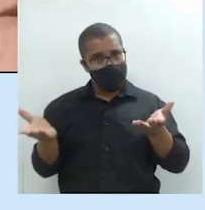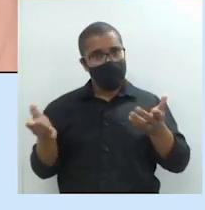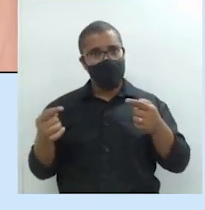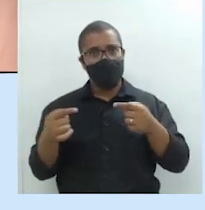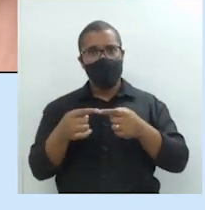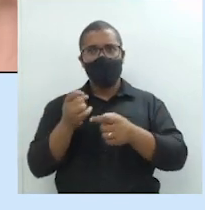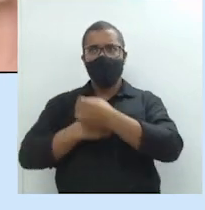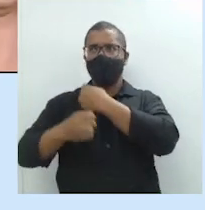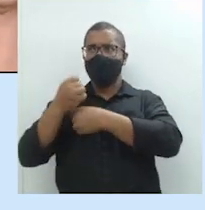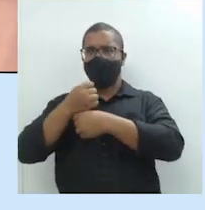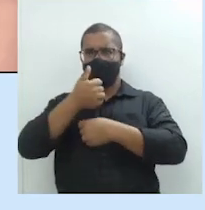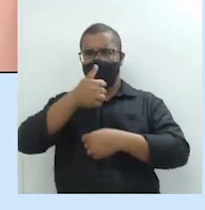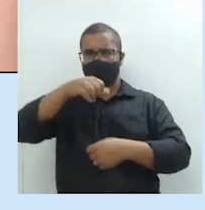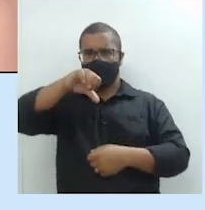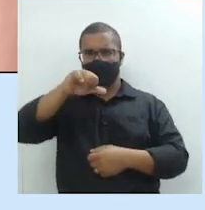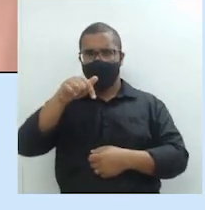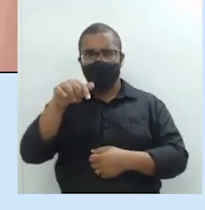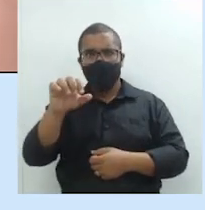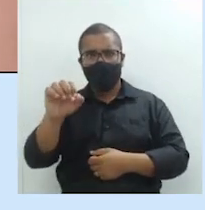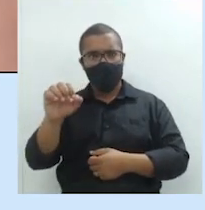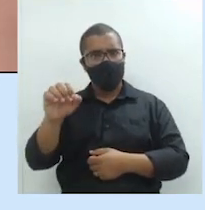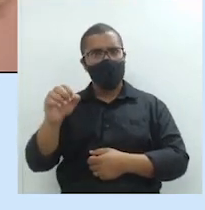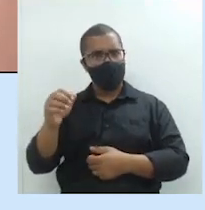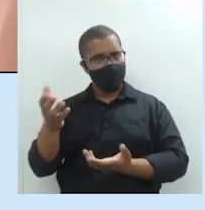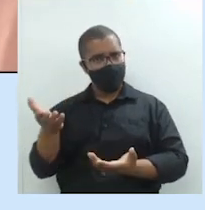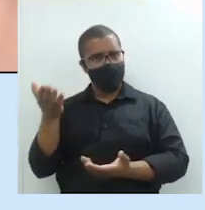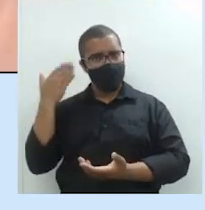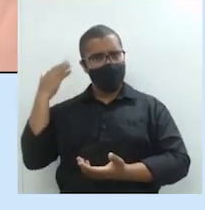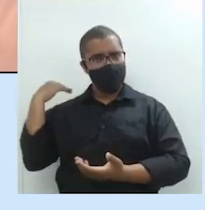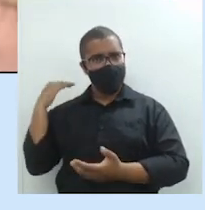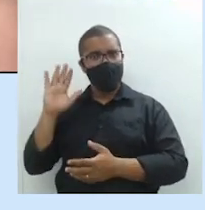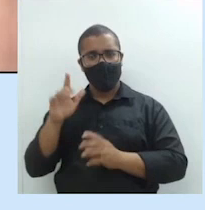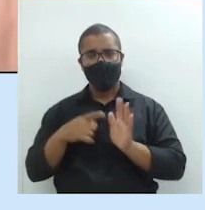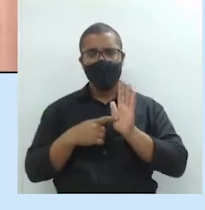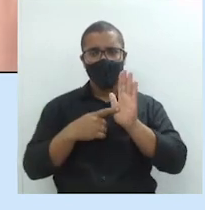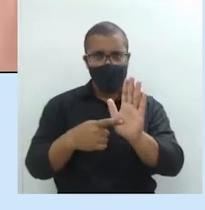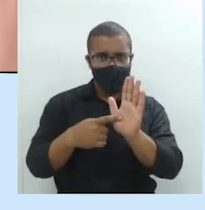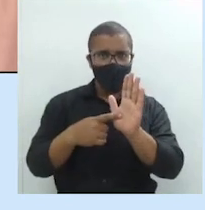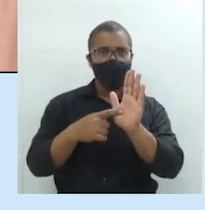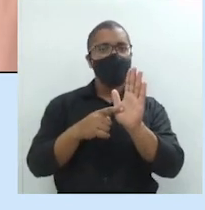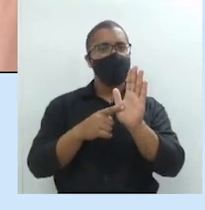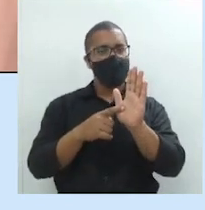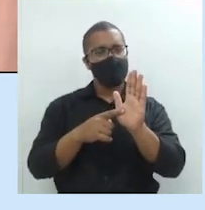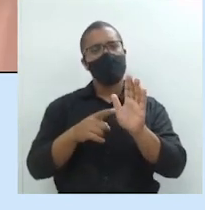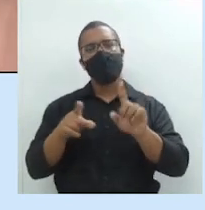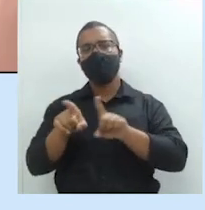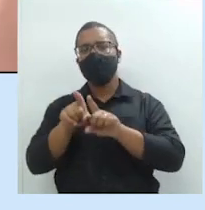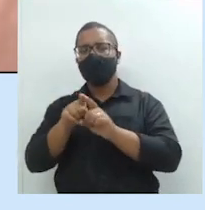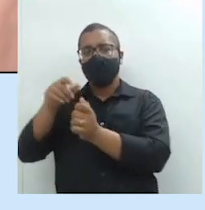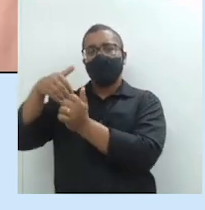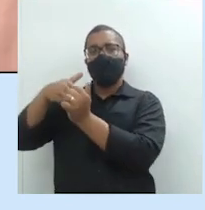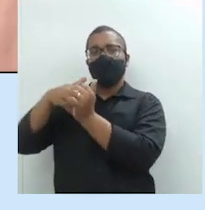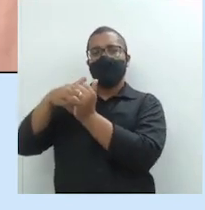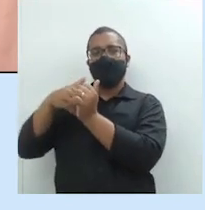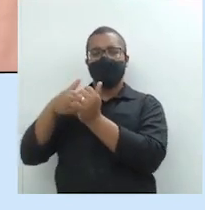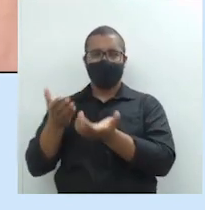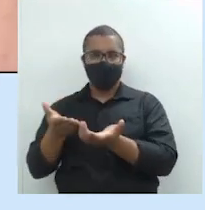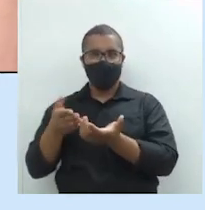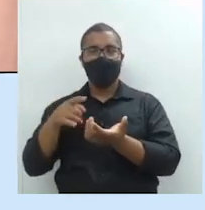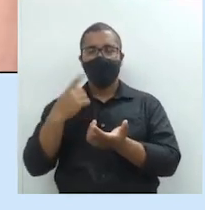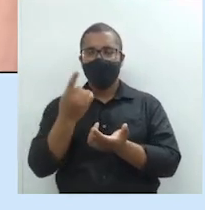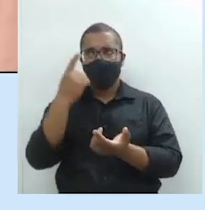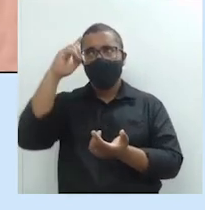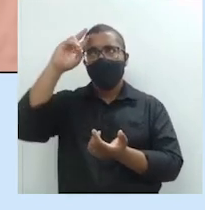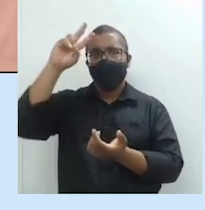Da década de 70. Então vejam só aqui o que nós temos, o explícito e o implícito. Lembrar que